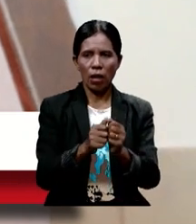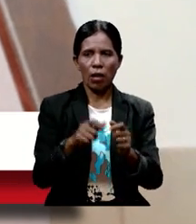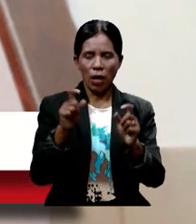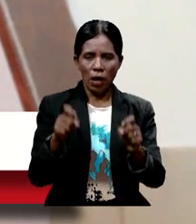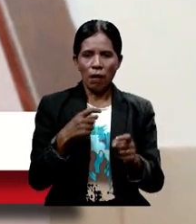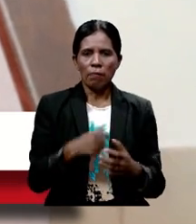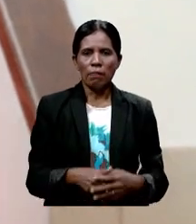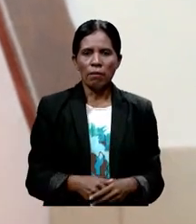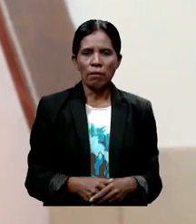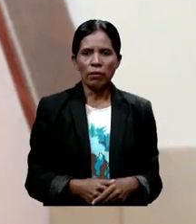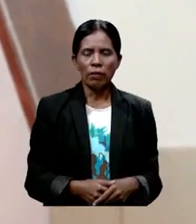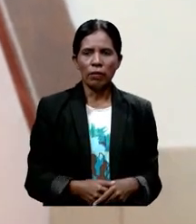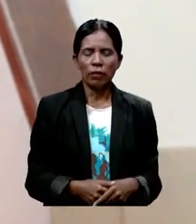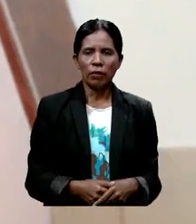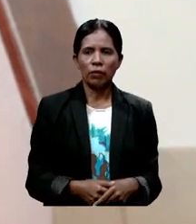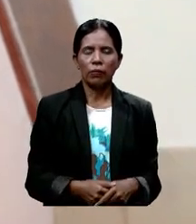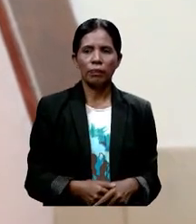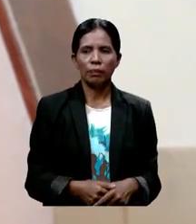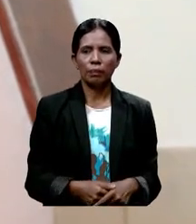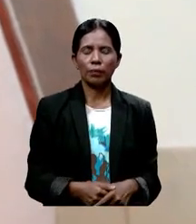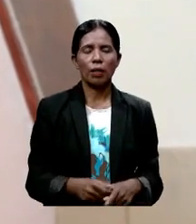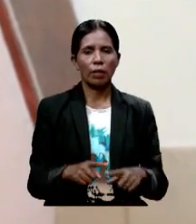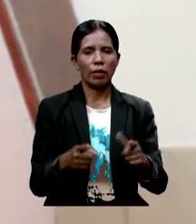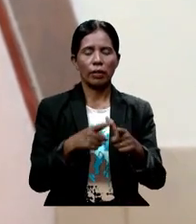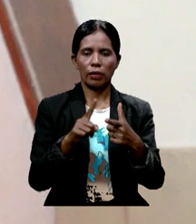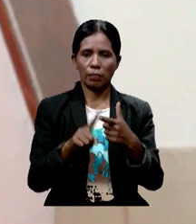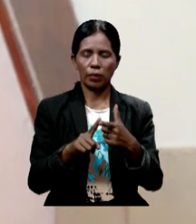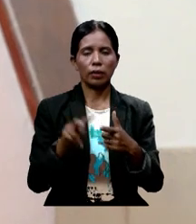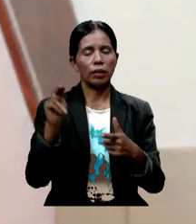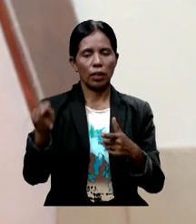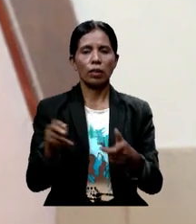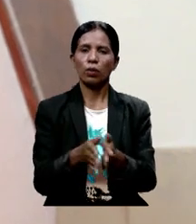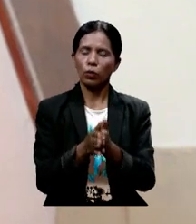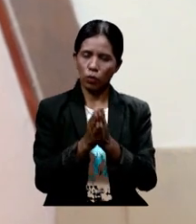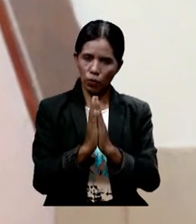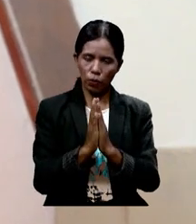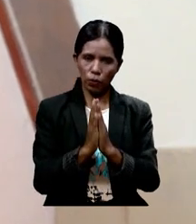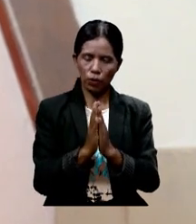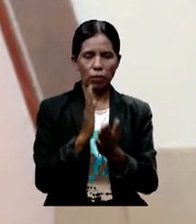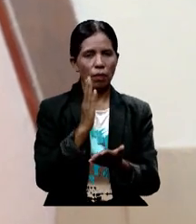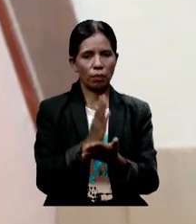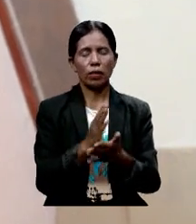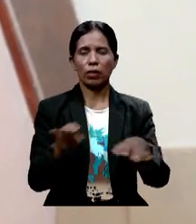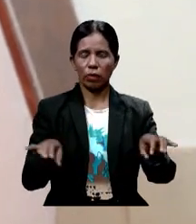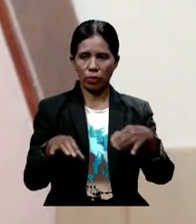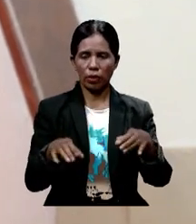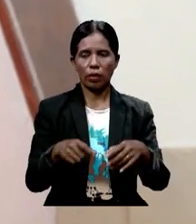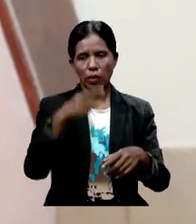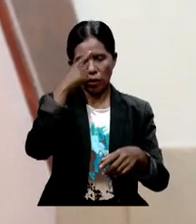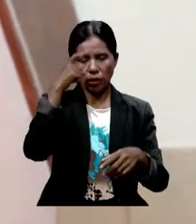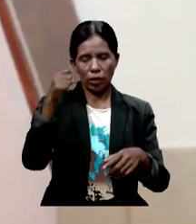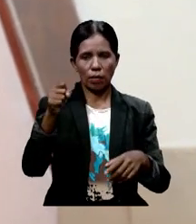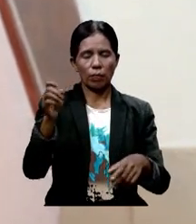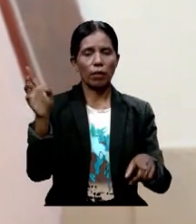né, culpado. Mas vê, depois, niha racima acuso, isonera, e para um bom